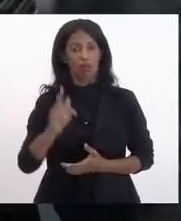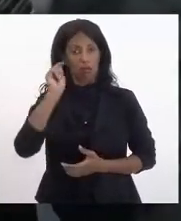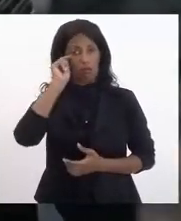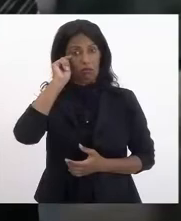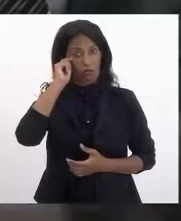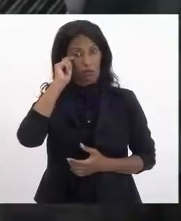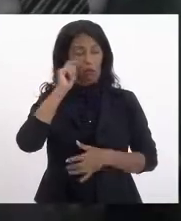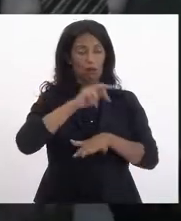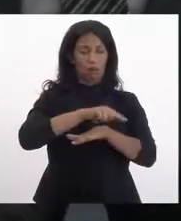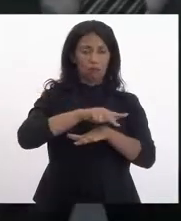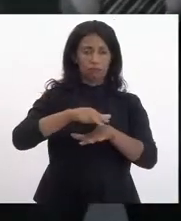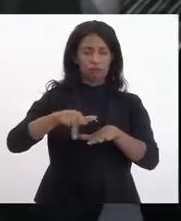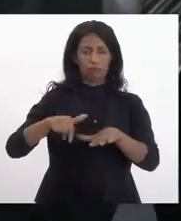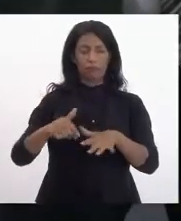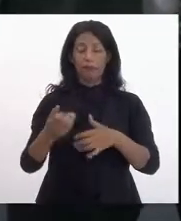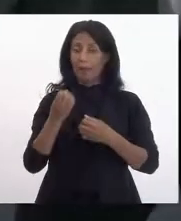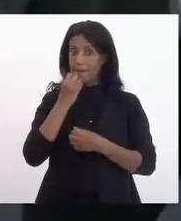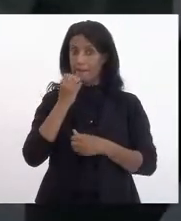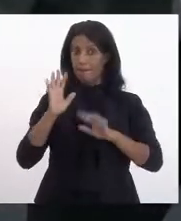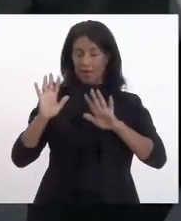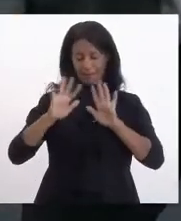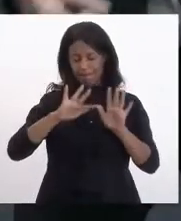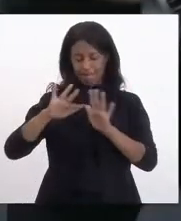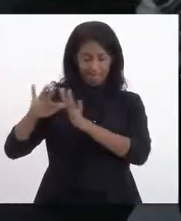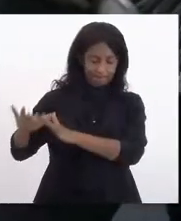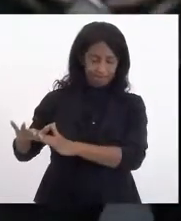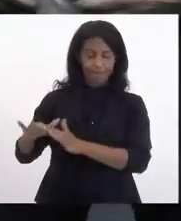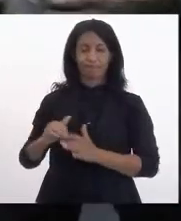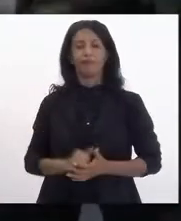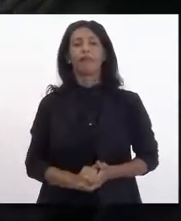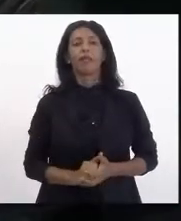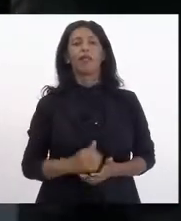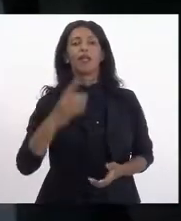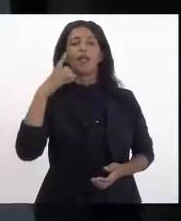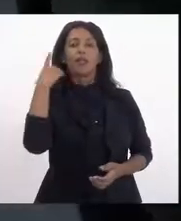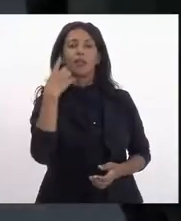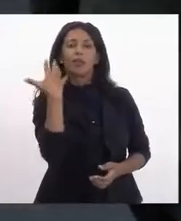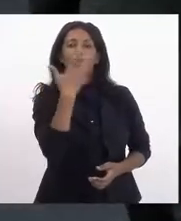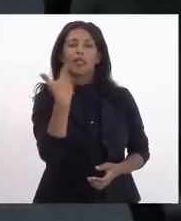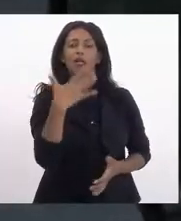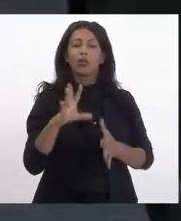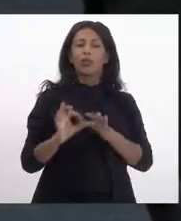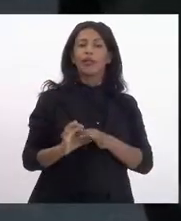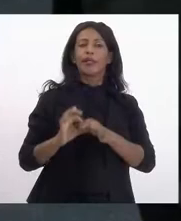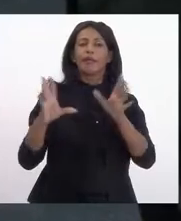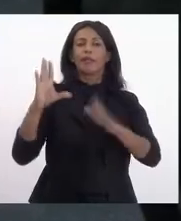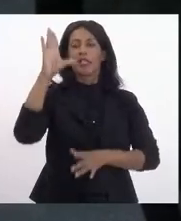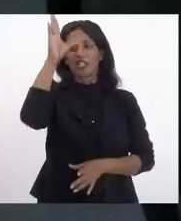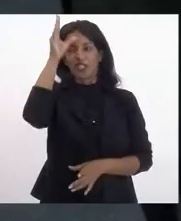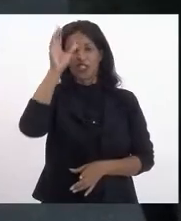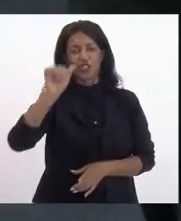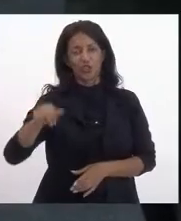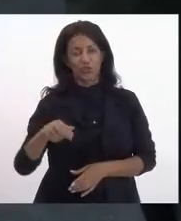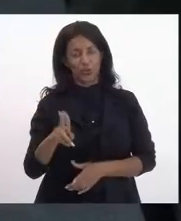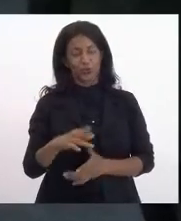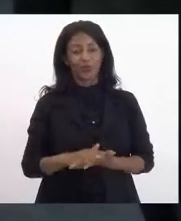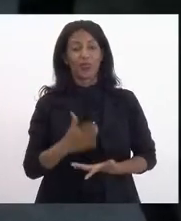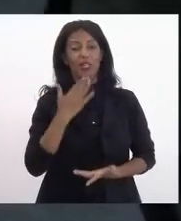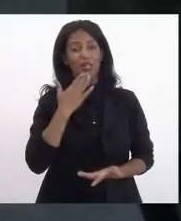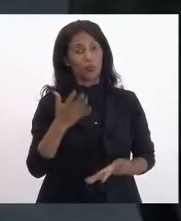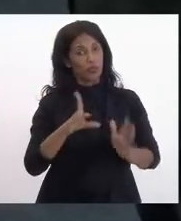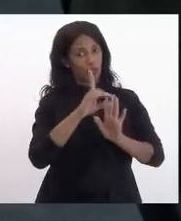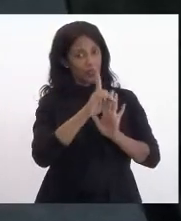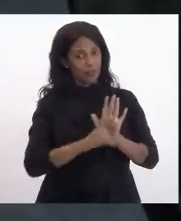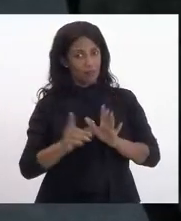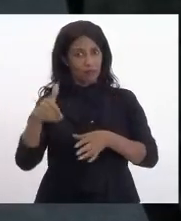negras em várias áreas. Bem, então, deputada, cantora, libertária, tia Ju, eu pedi a